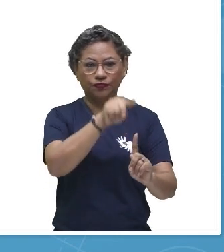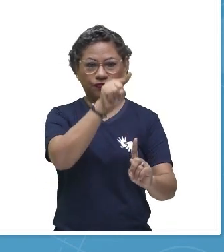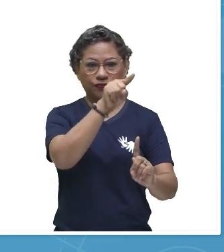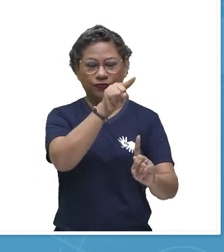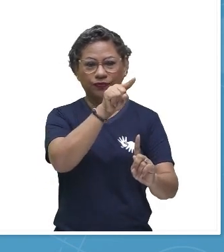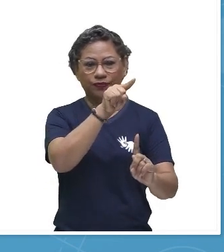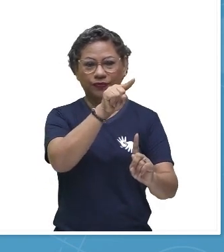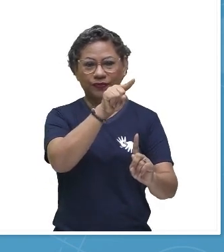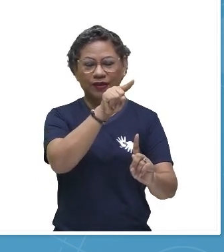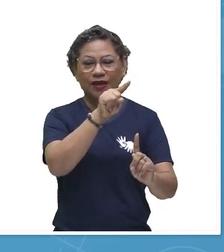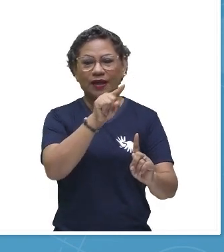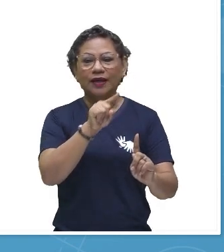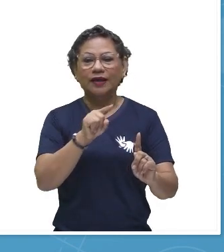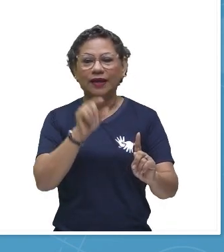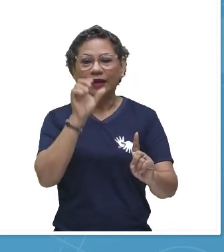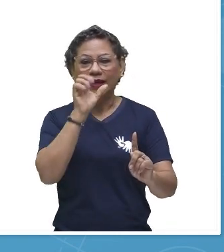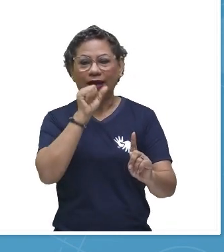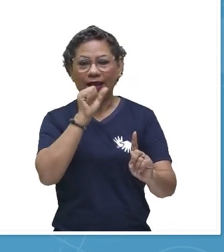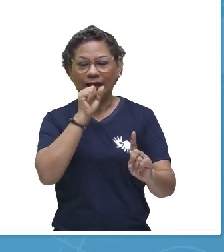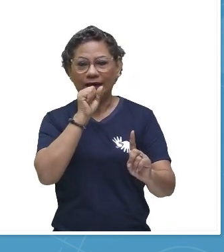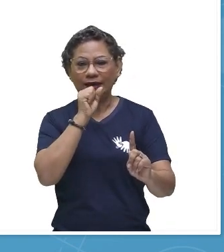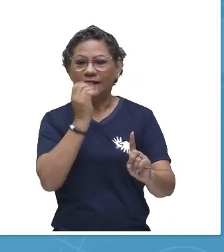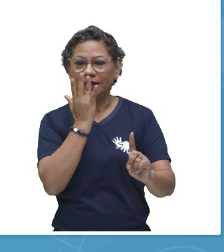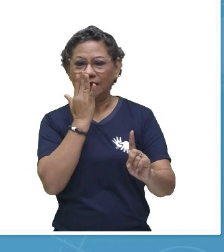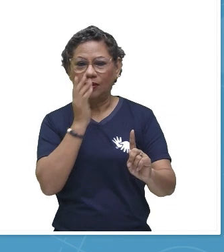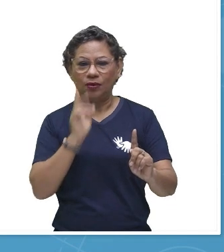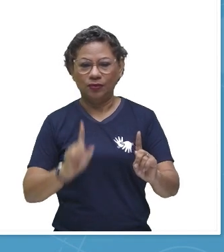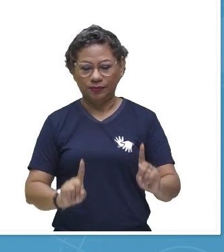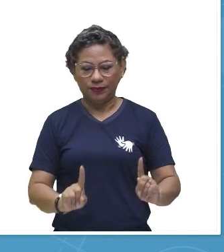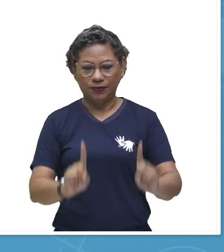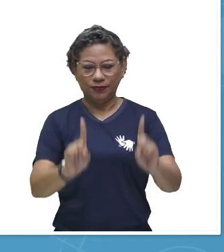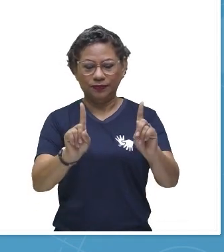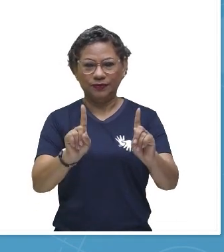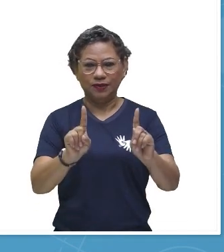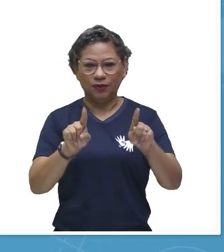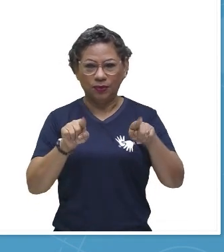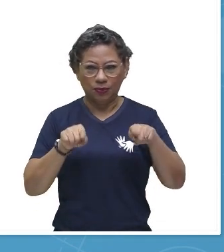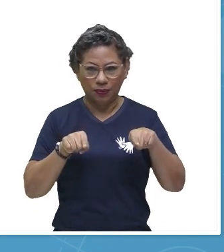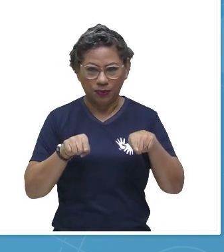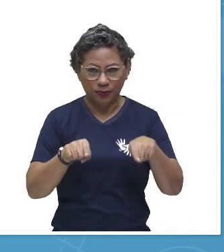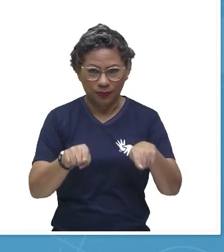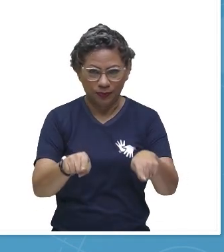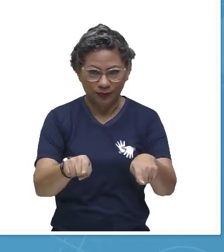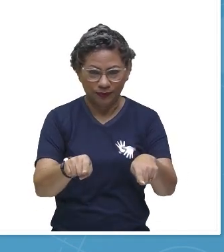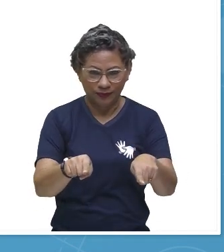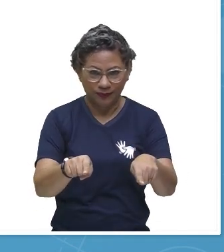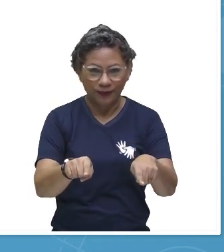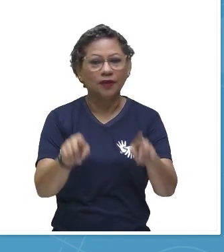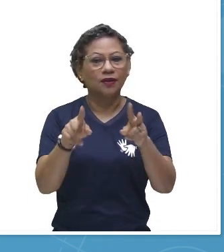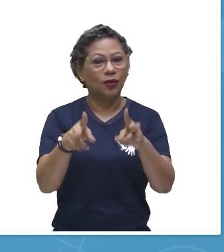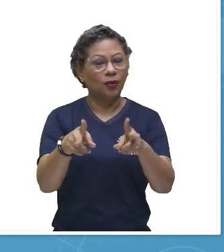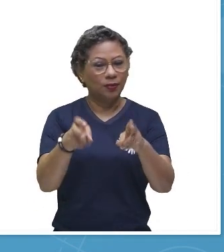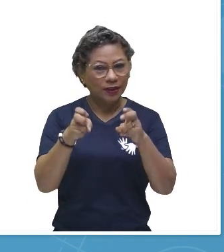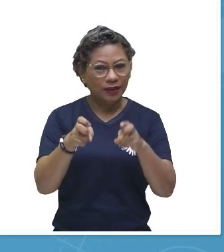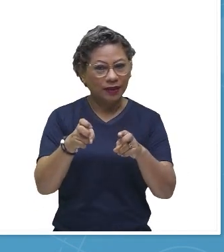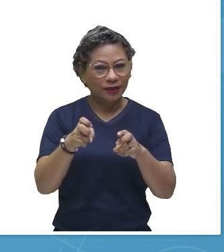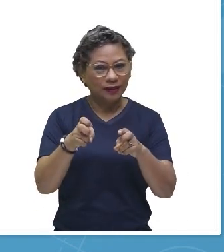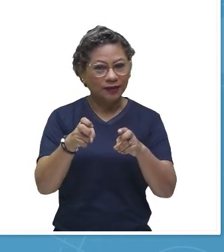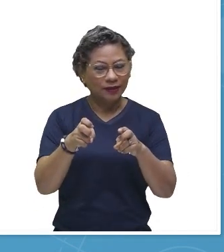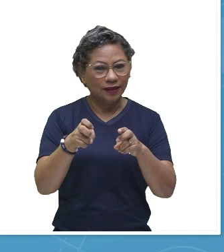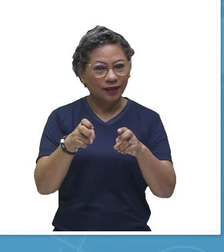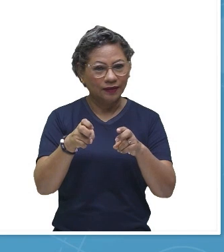e a reta laranja deste lado aqui. Observem que se a gente